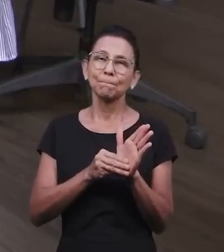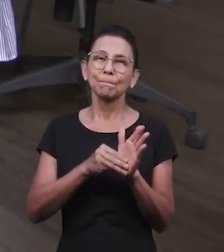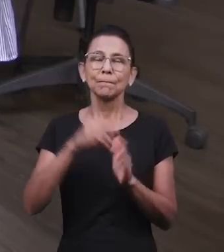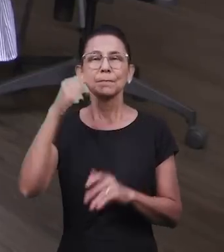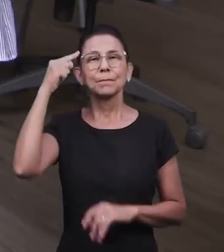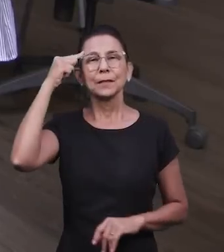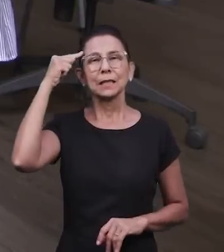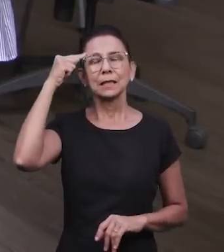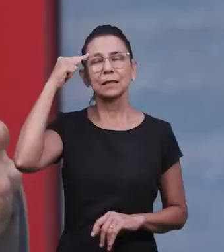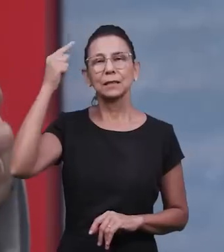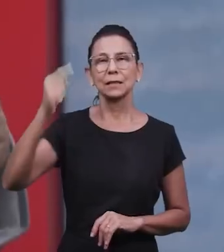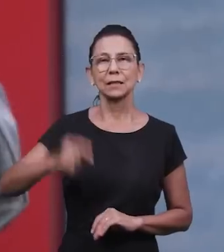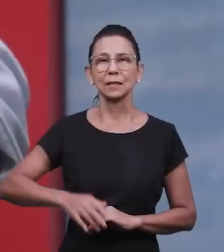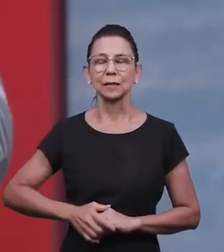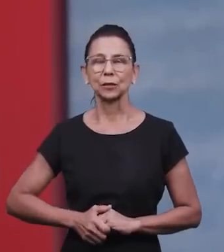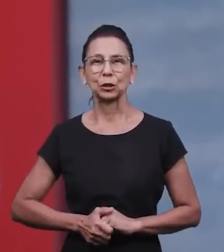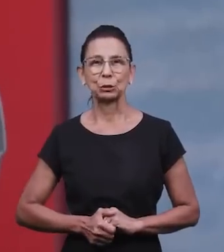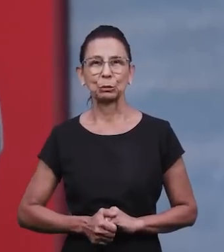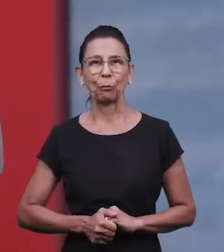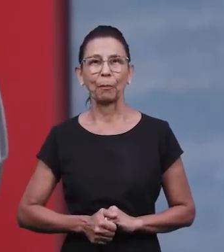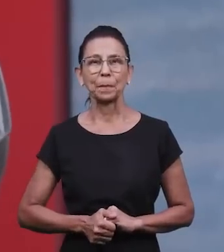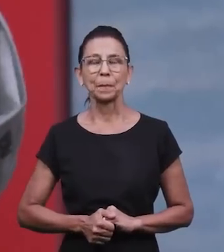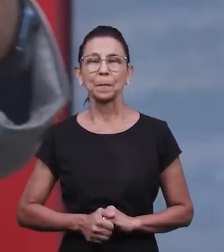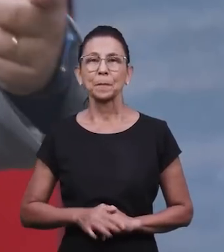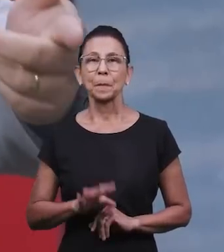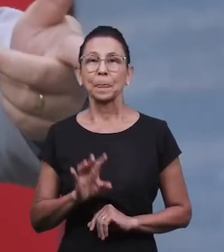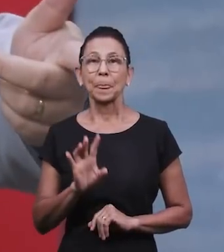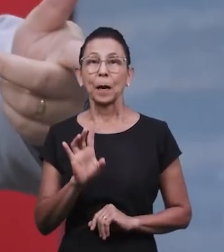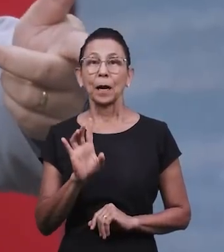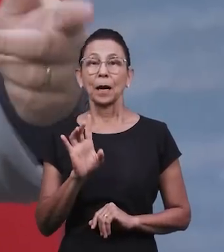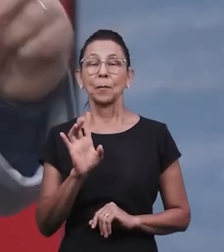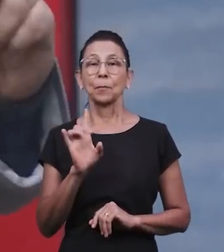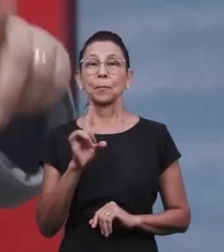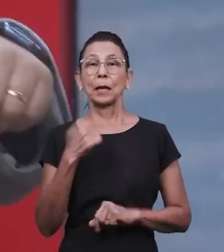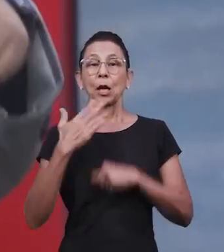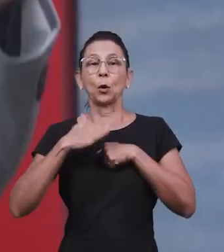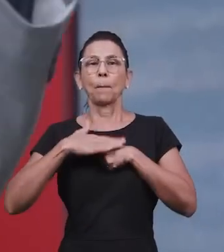conteúdos principalmente pensados não apenas para a gente que está